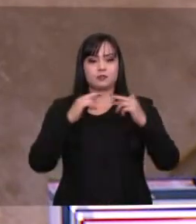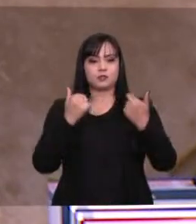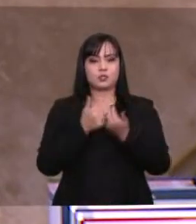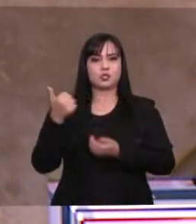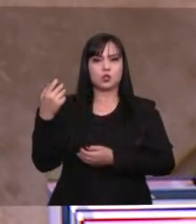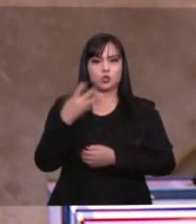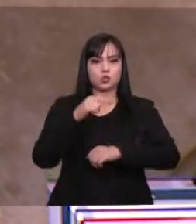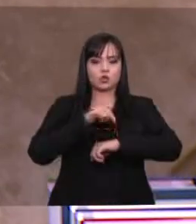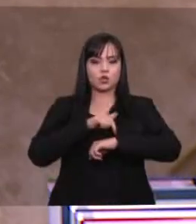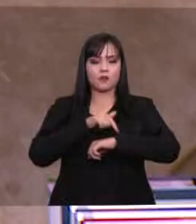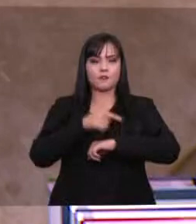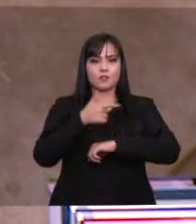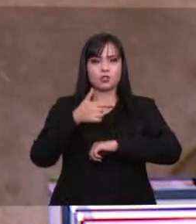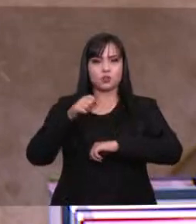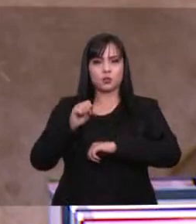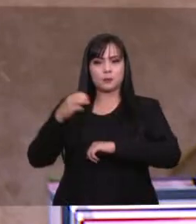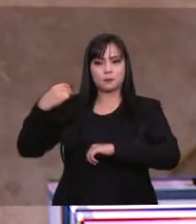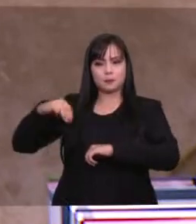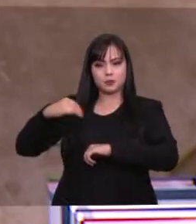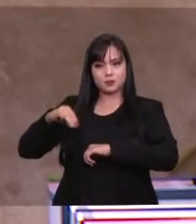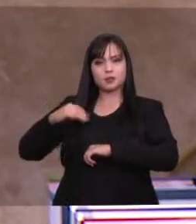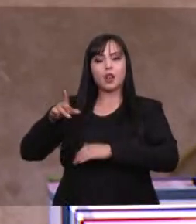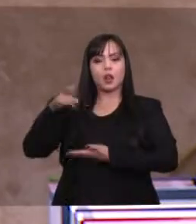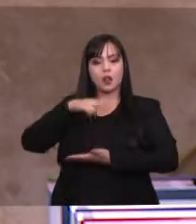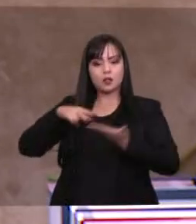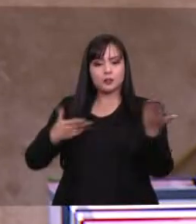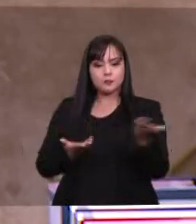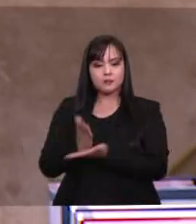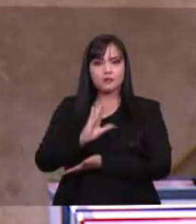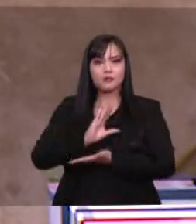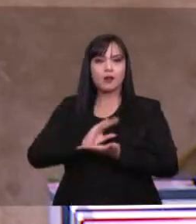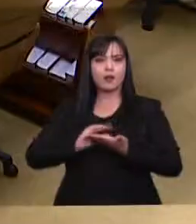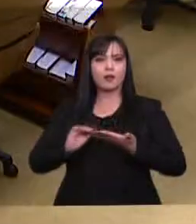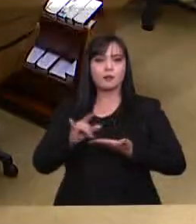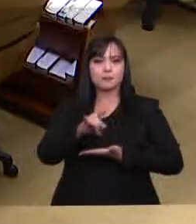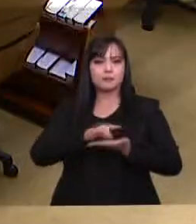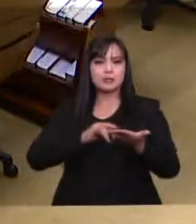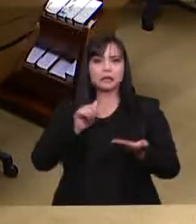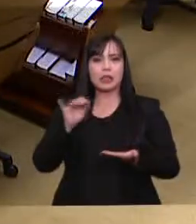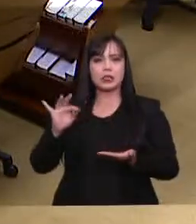horas e 28 minutos sendo lida e aprovada